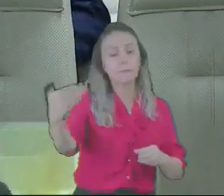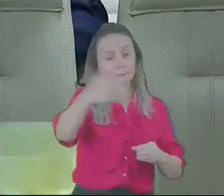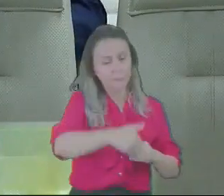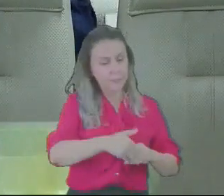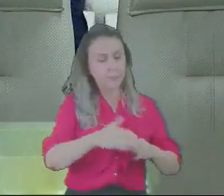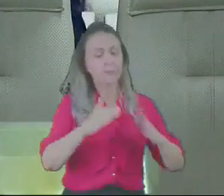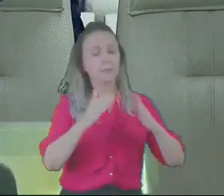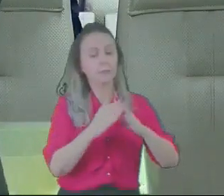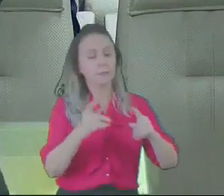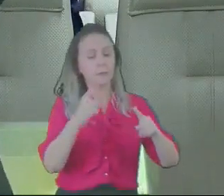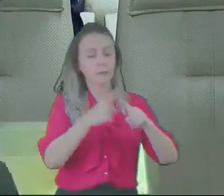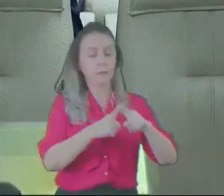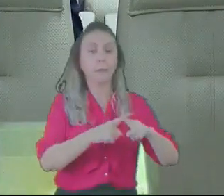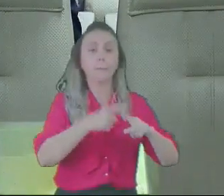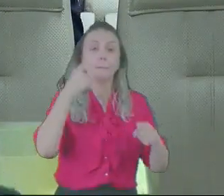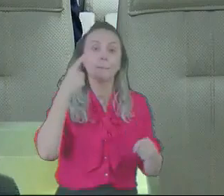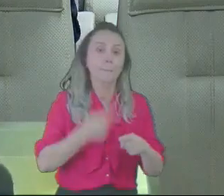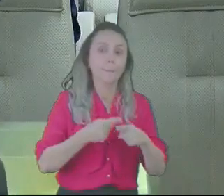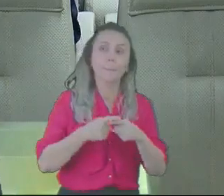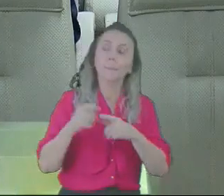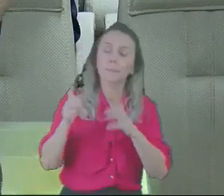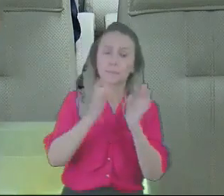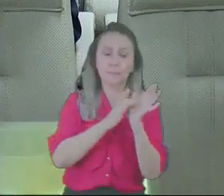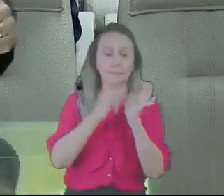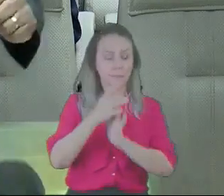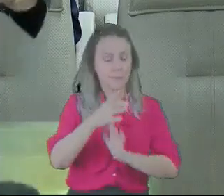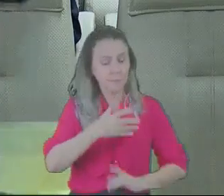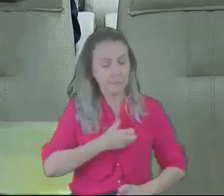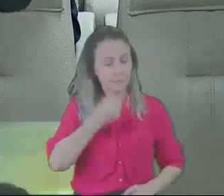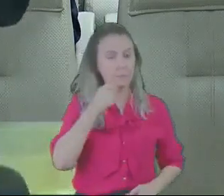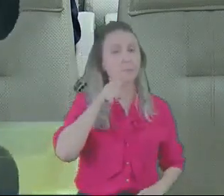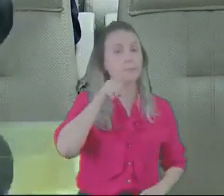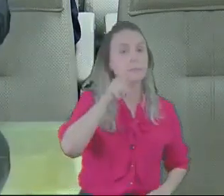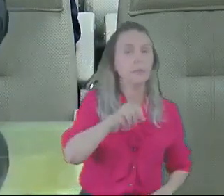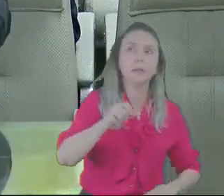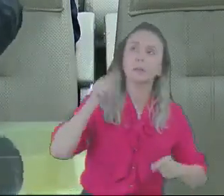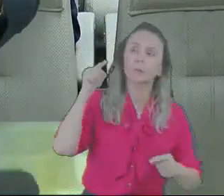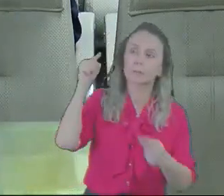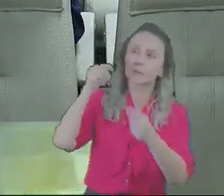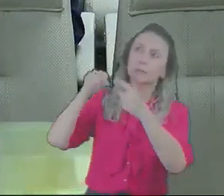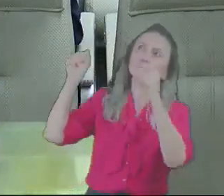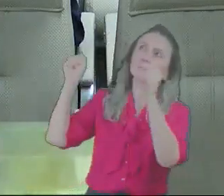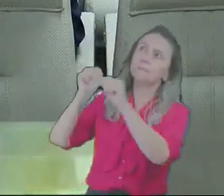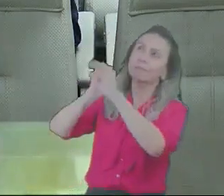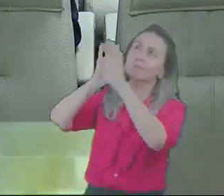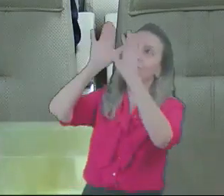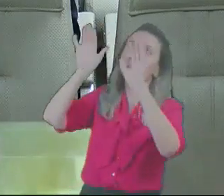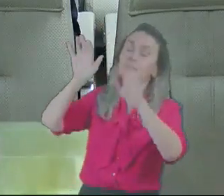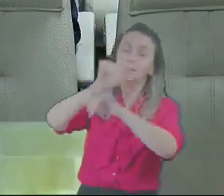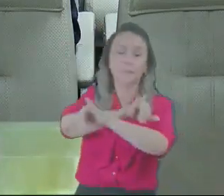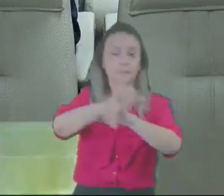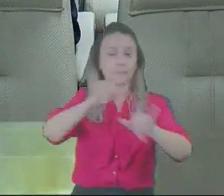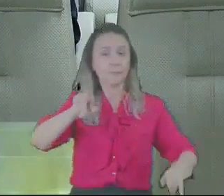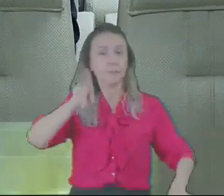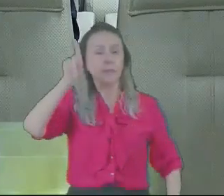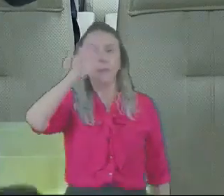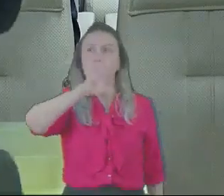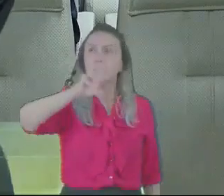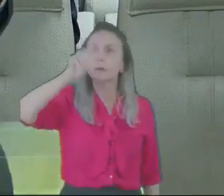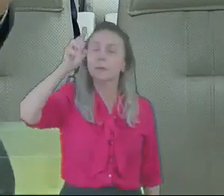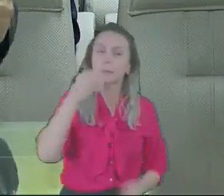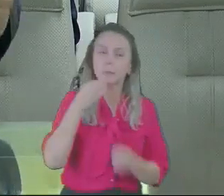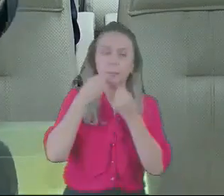a grande Jesus que só vou para você está aqui louvando o seu nome qualificando-o seu nome dizendo que ele é grande que ele é